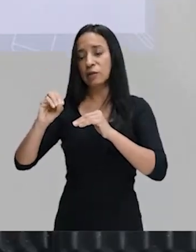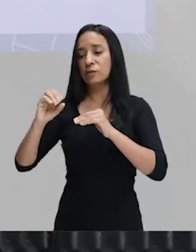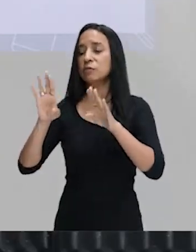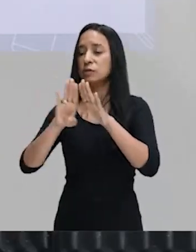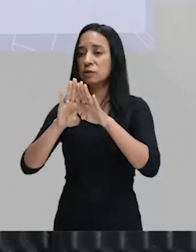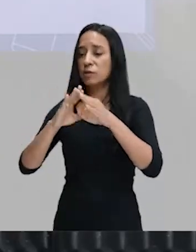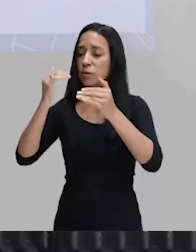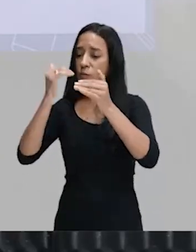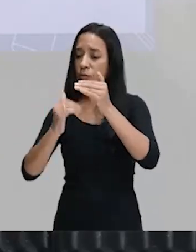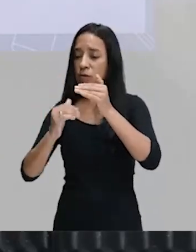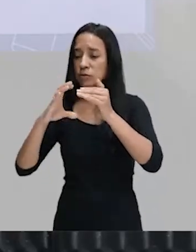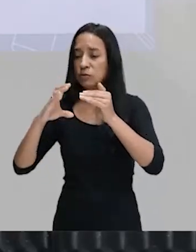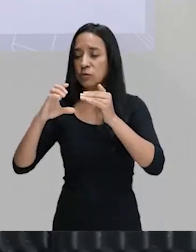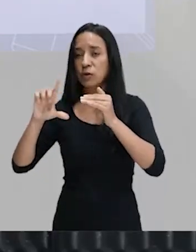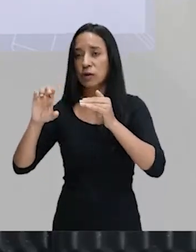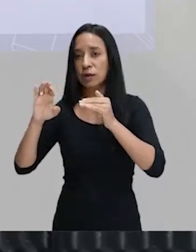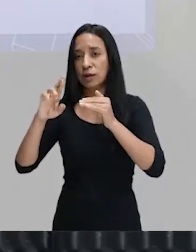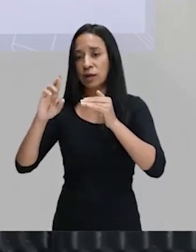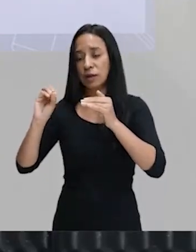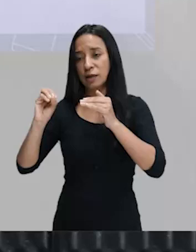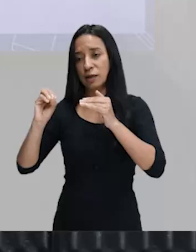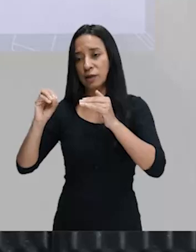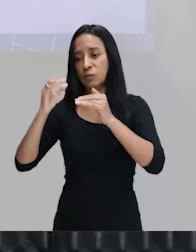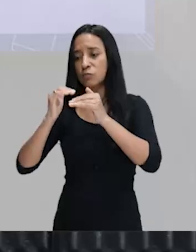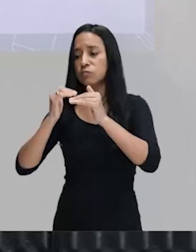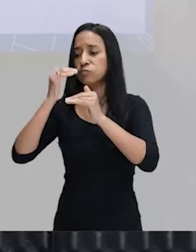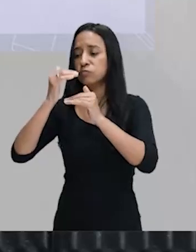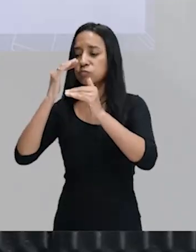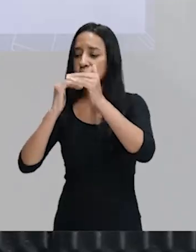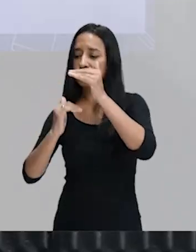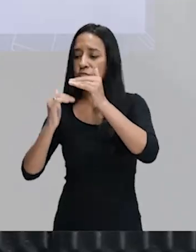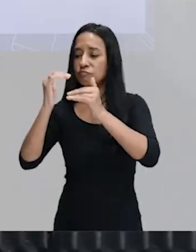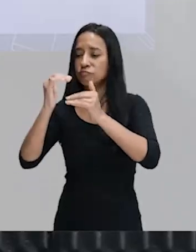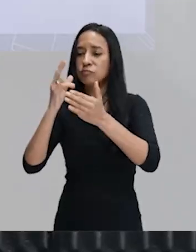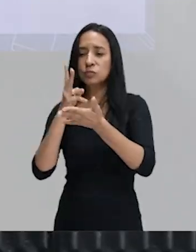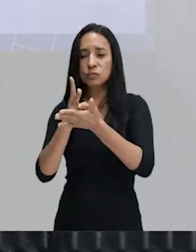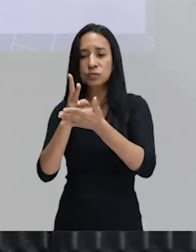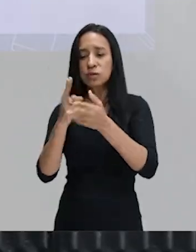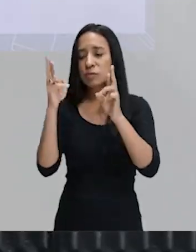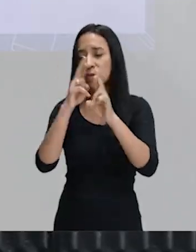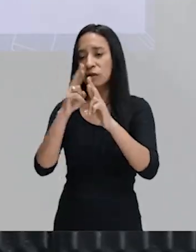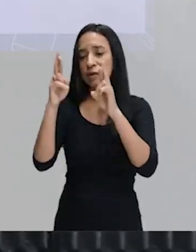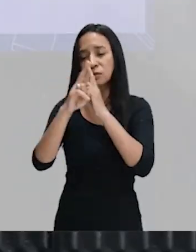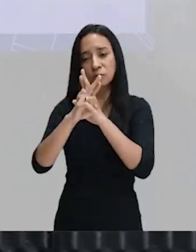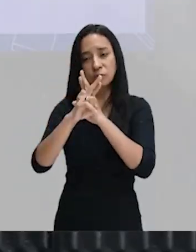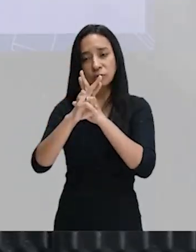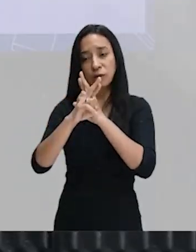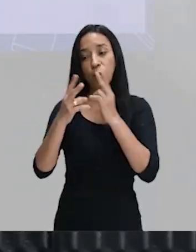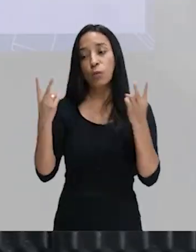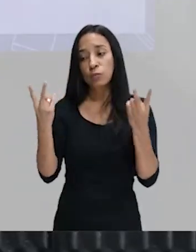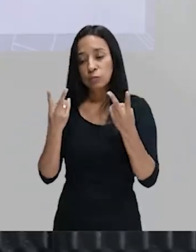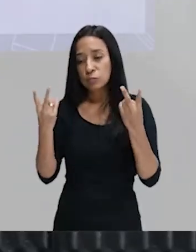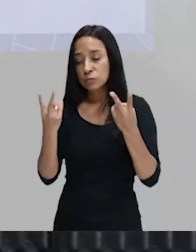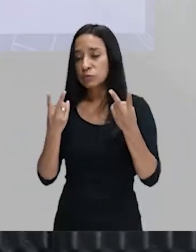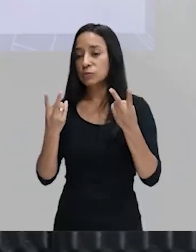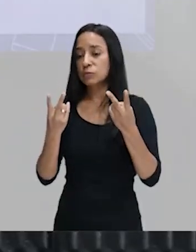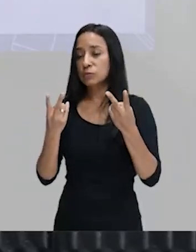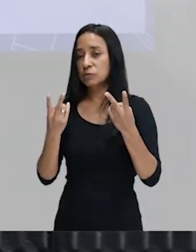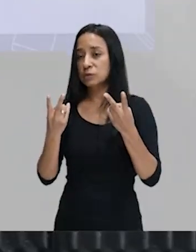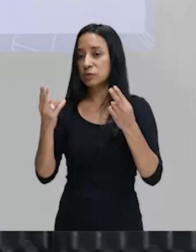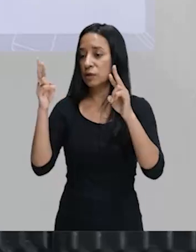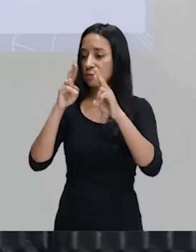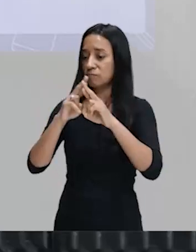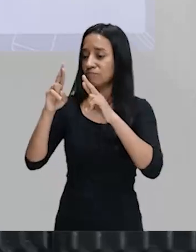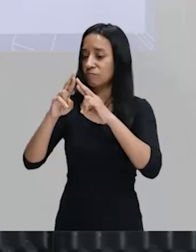baixa nobreza. Ou então, existe o suzerano e o vassalo. Os dois são nobres, mas existe uma relação